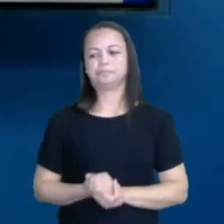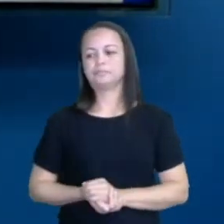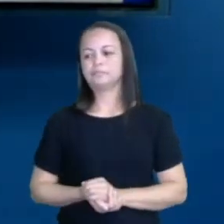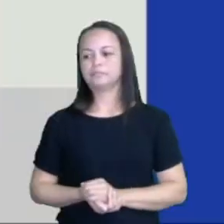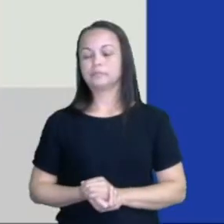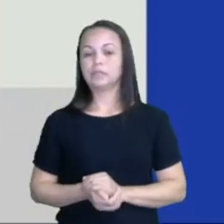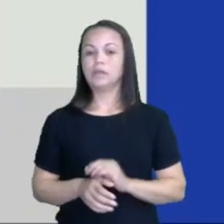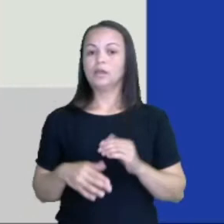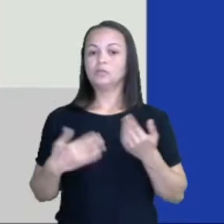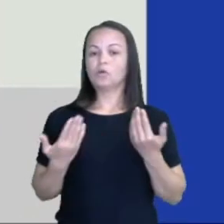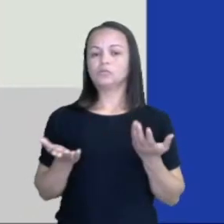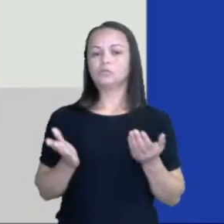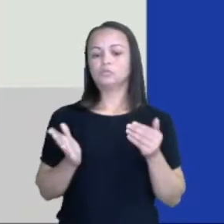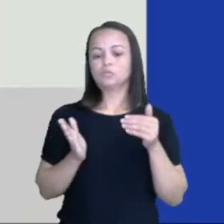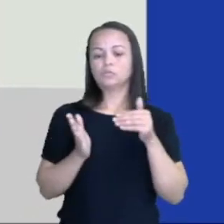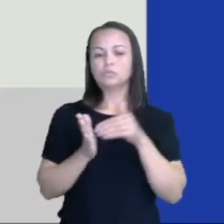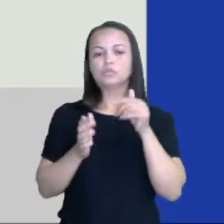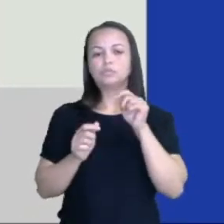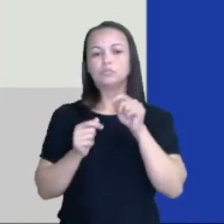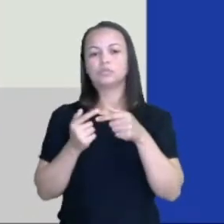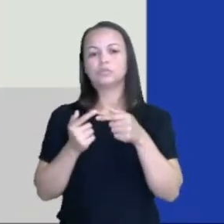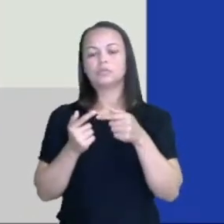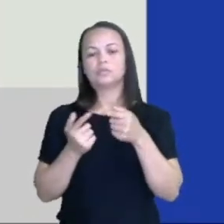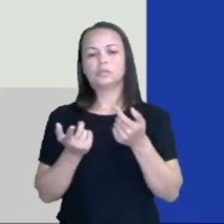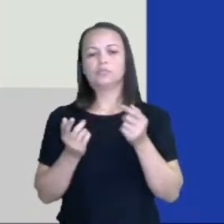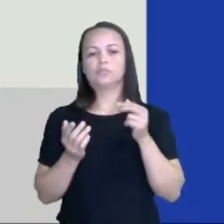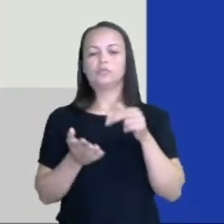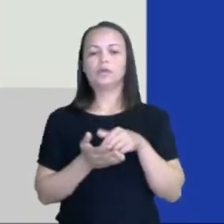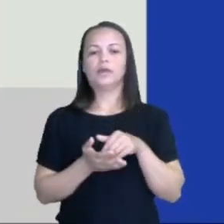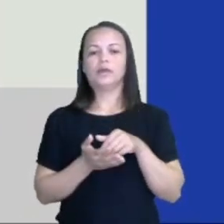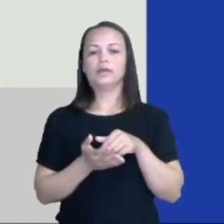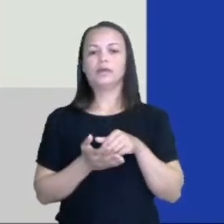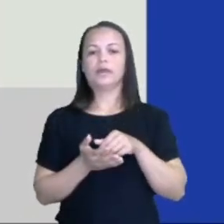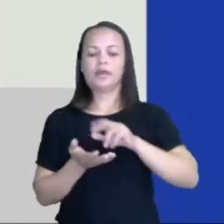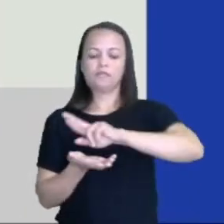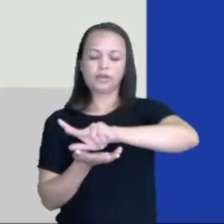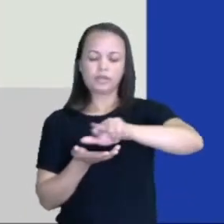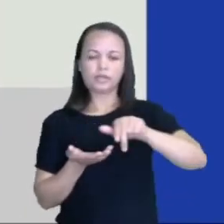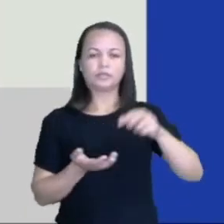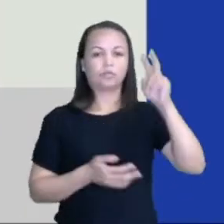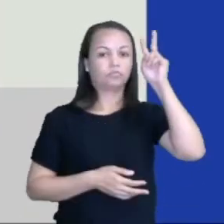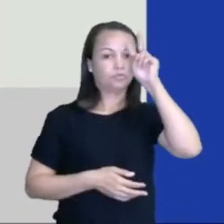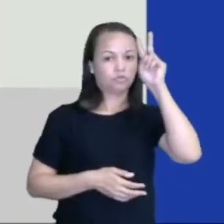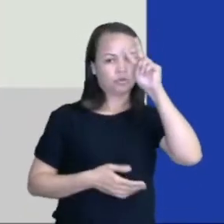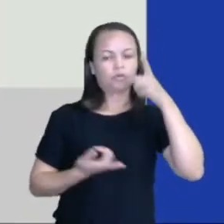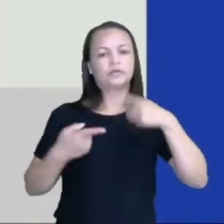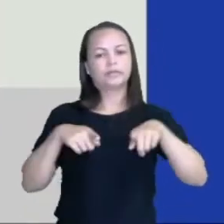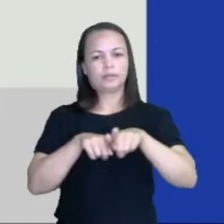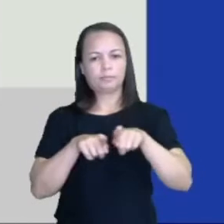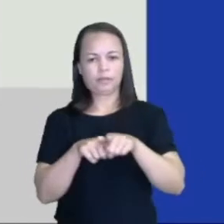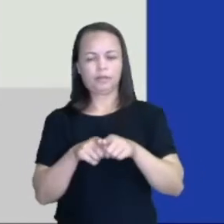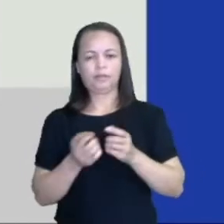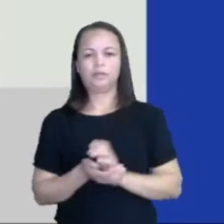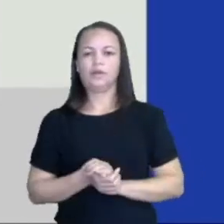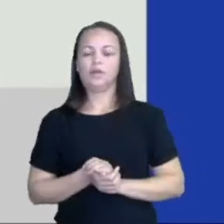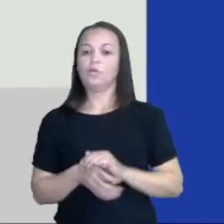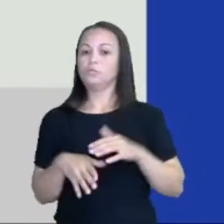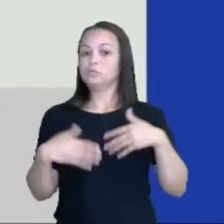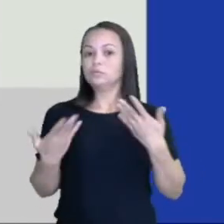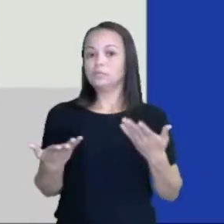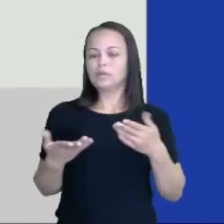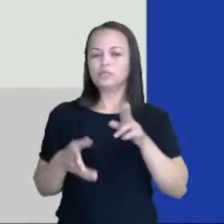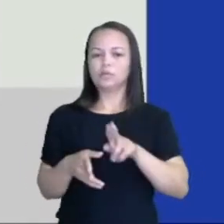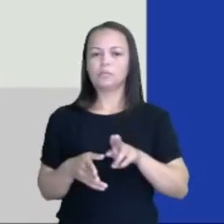E o nosso último tipo de variação linguística que nós vamos estudar hoje é a variação histórica, ou também chamada de